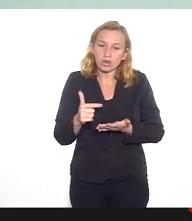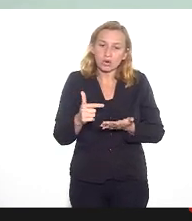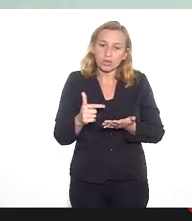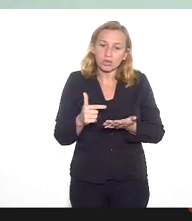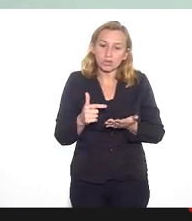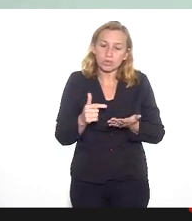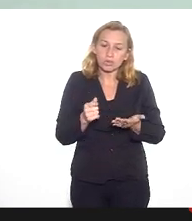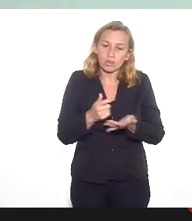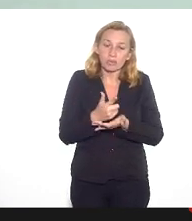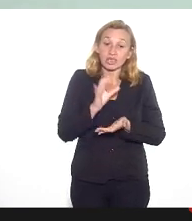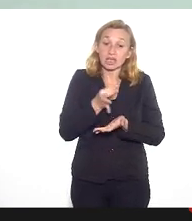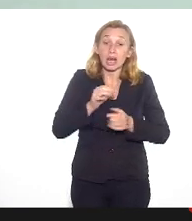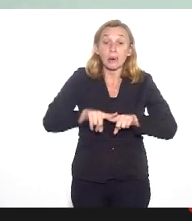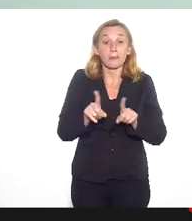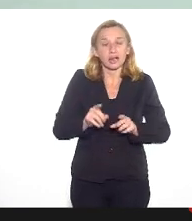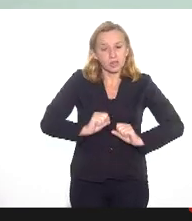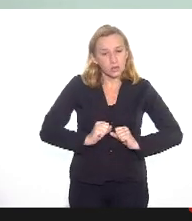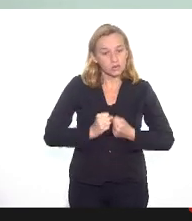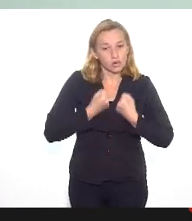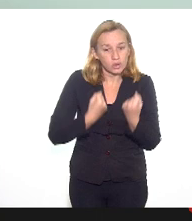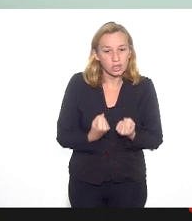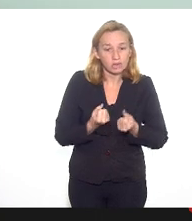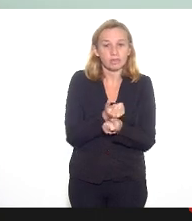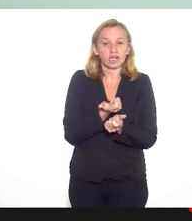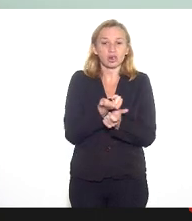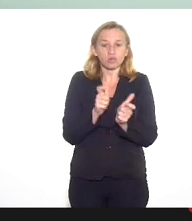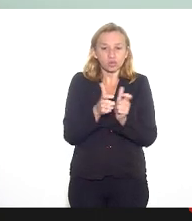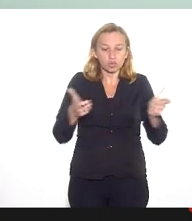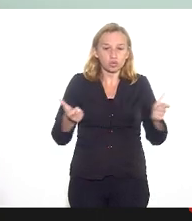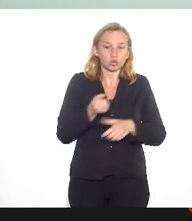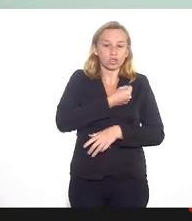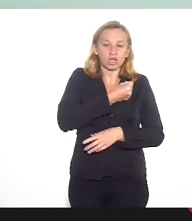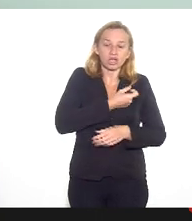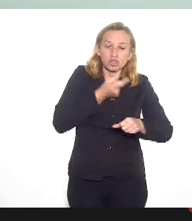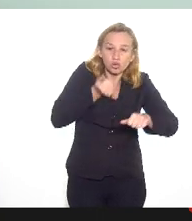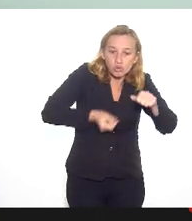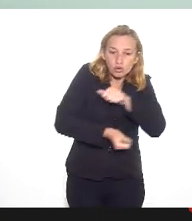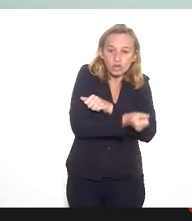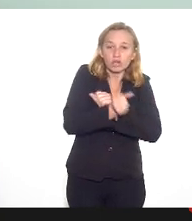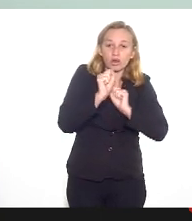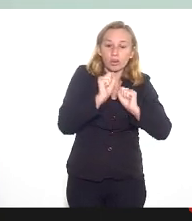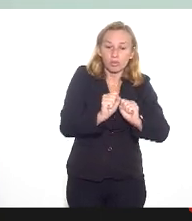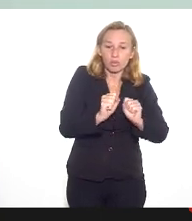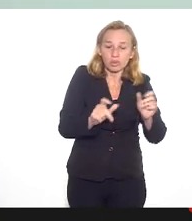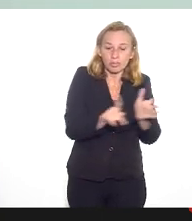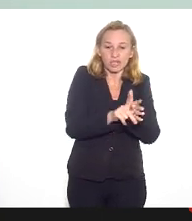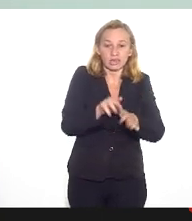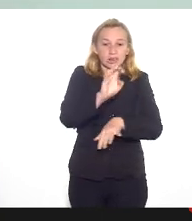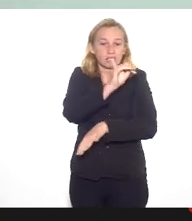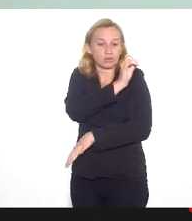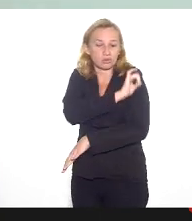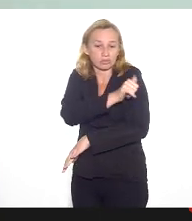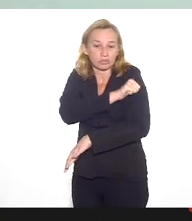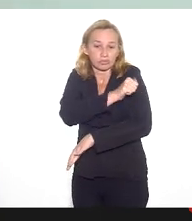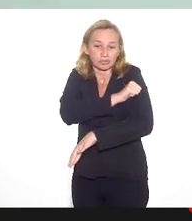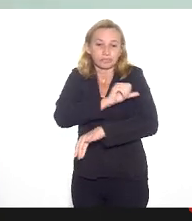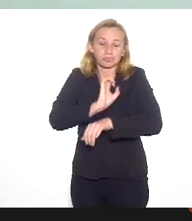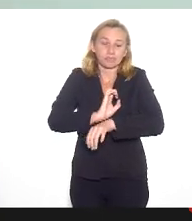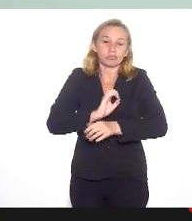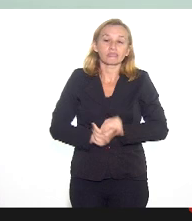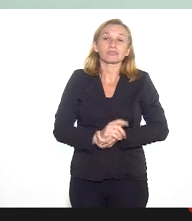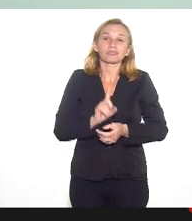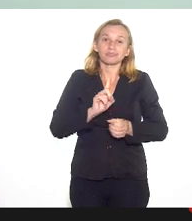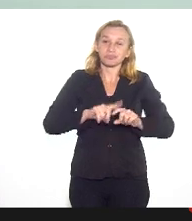legal, a gente faz todo o esforço para que grande parte desse investimento possa vir para o Rio de Janeiro, né? Mas eu confirmo a questão